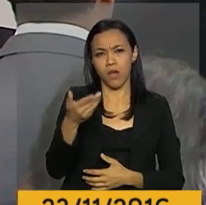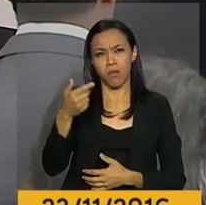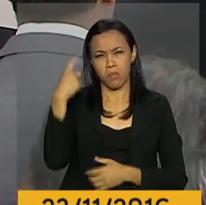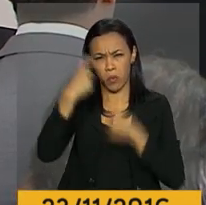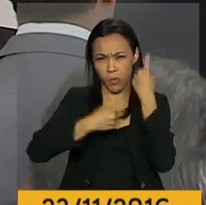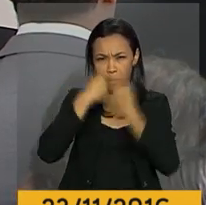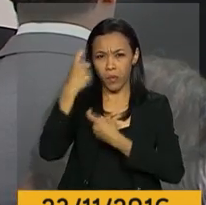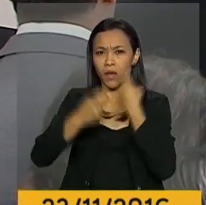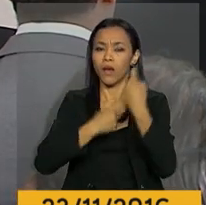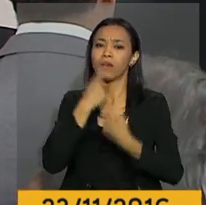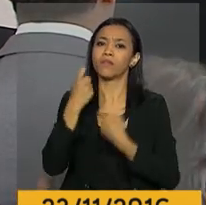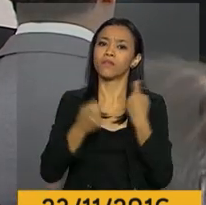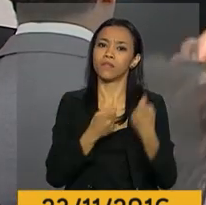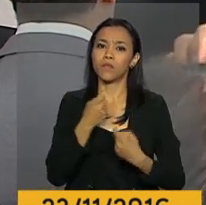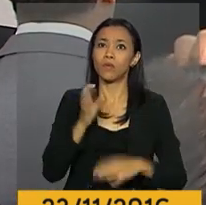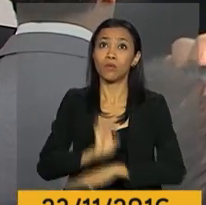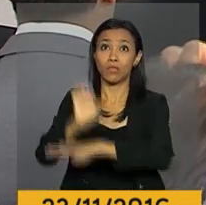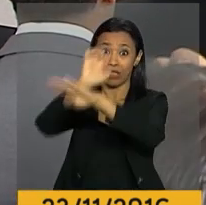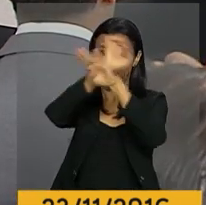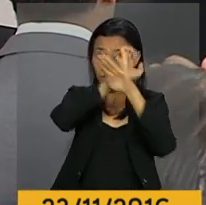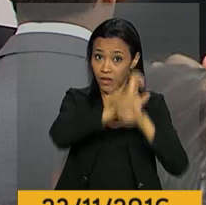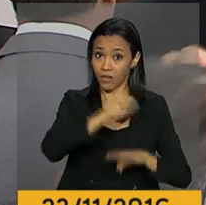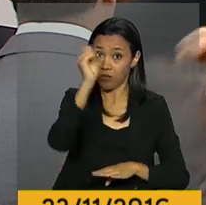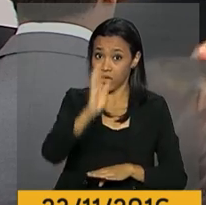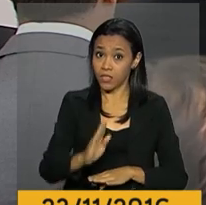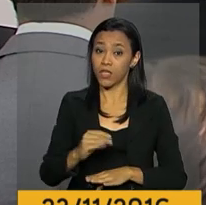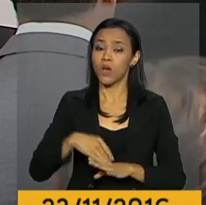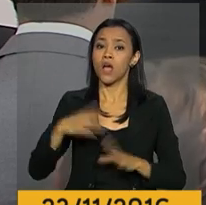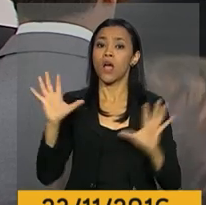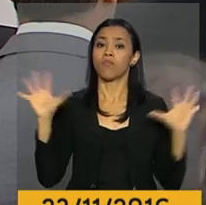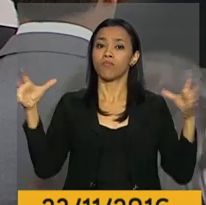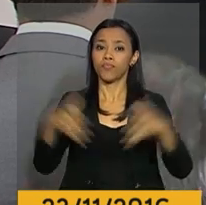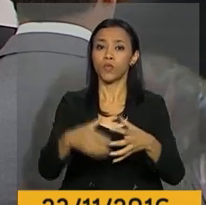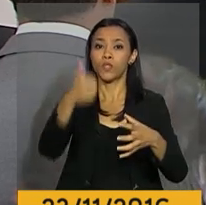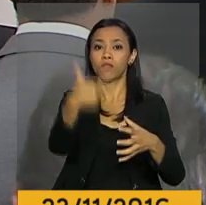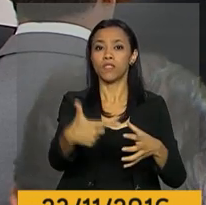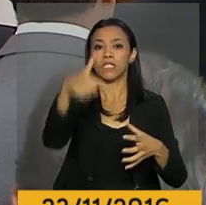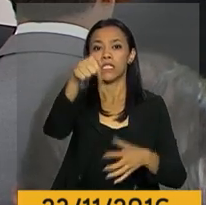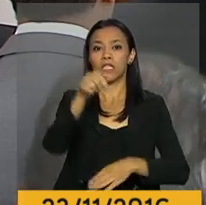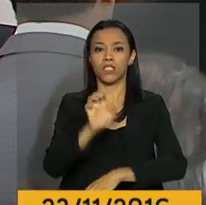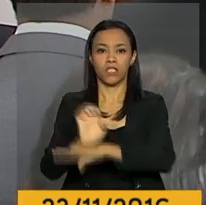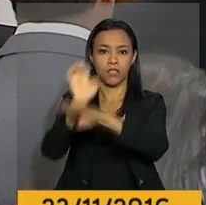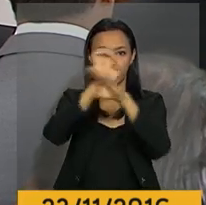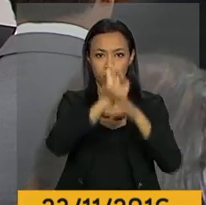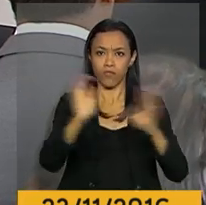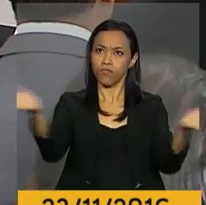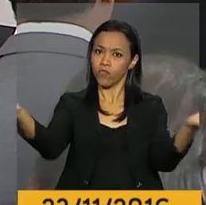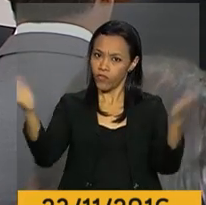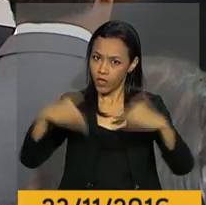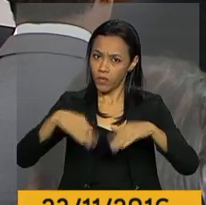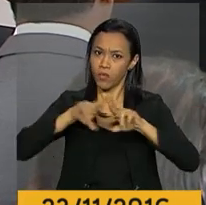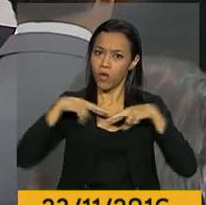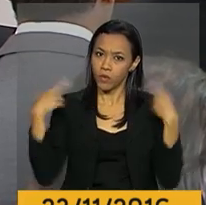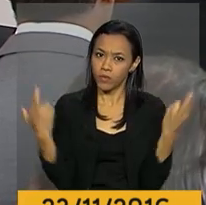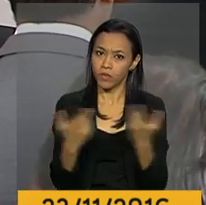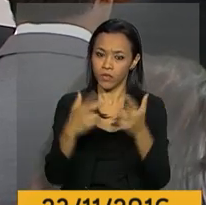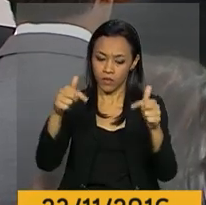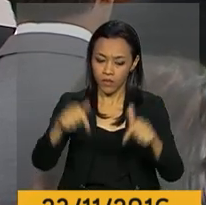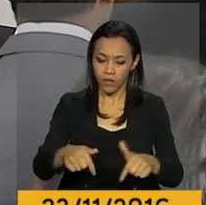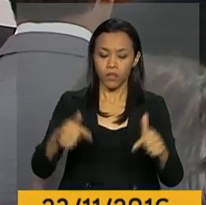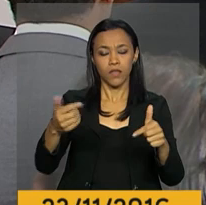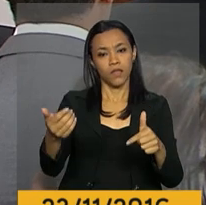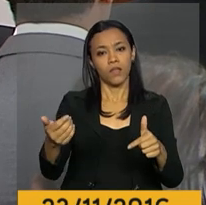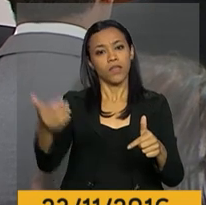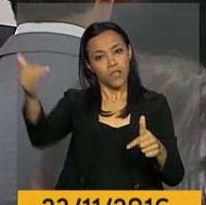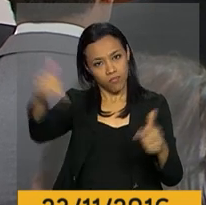a federação brasileira nós reunimos aqui os 27 estados da federação que vieram pra cá parece olha nós simplesmente